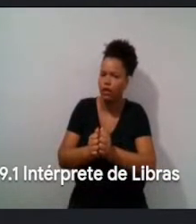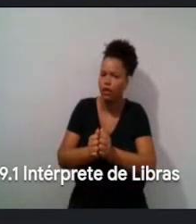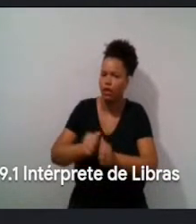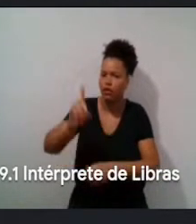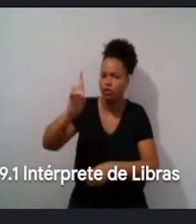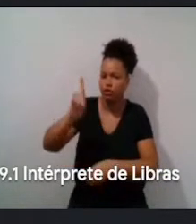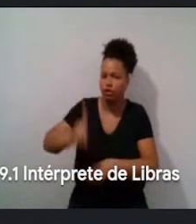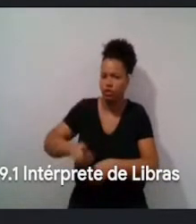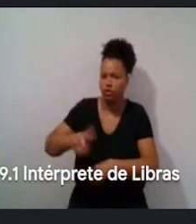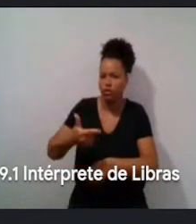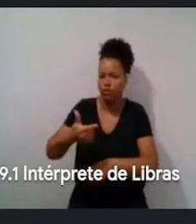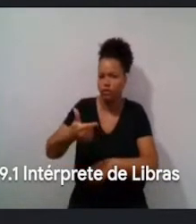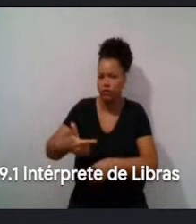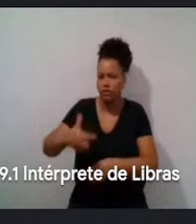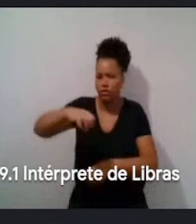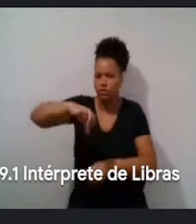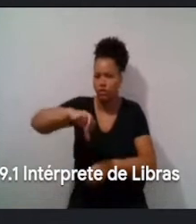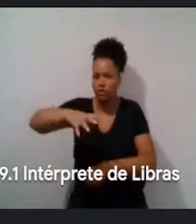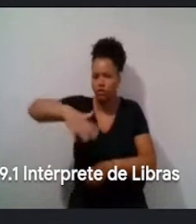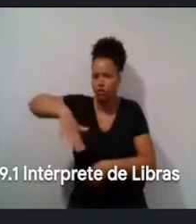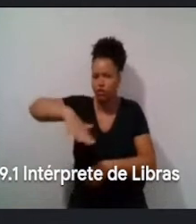da 29ª Zona Eleitoral,